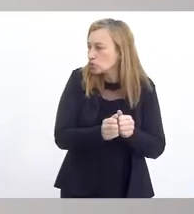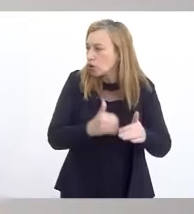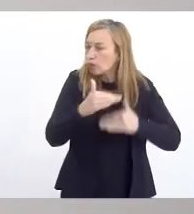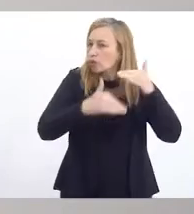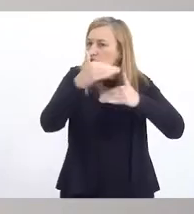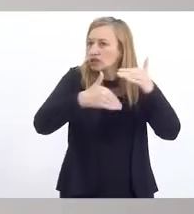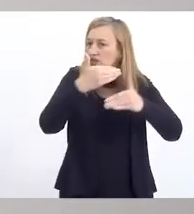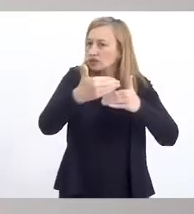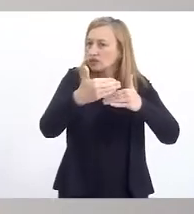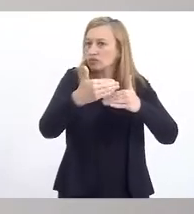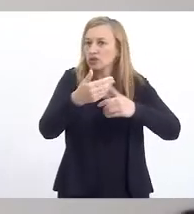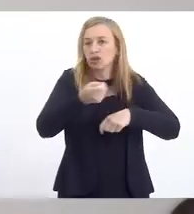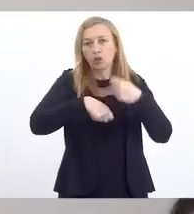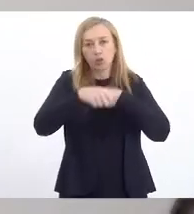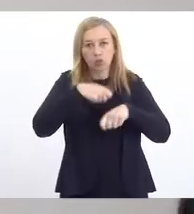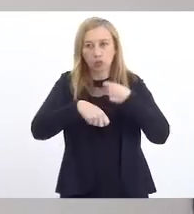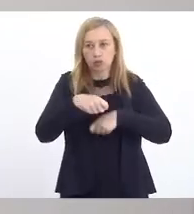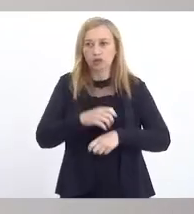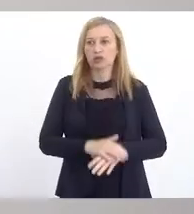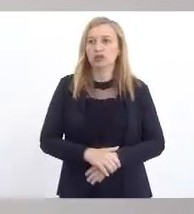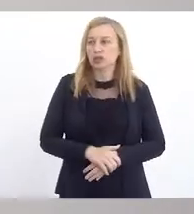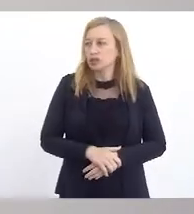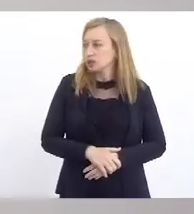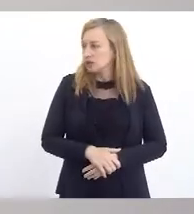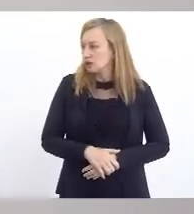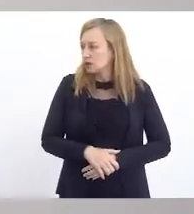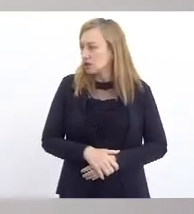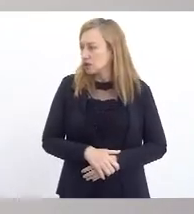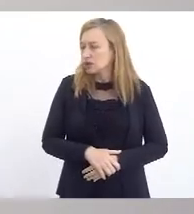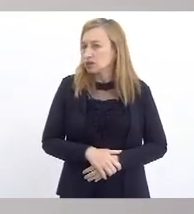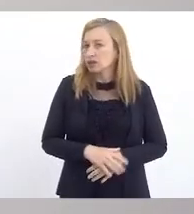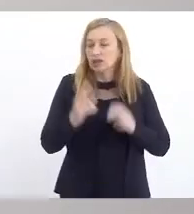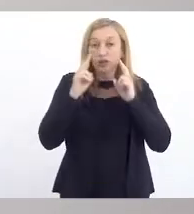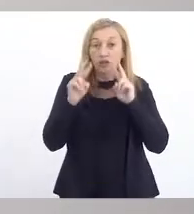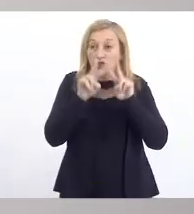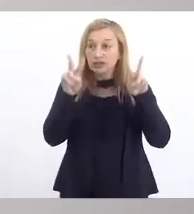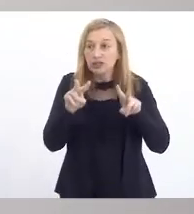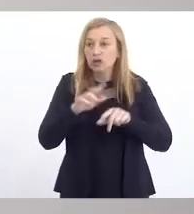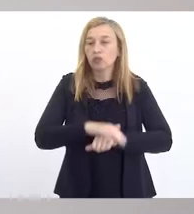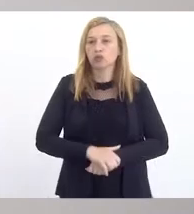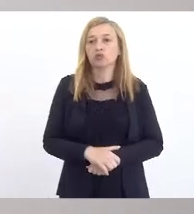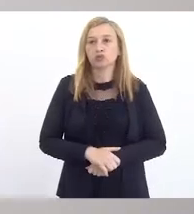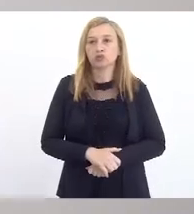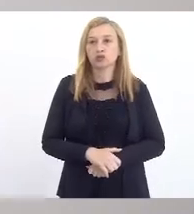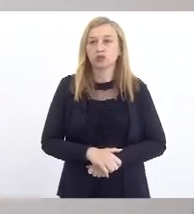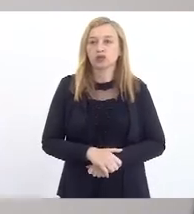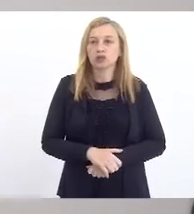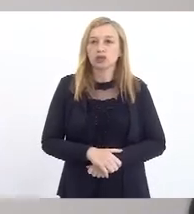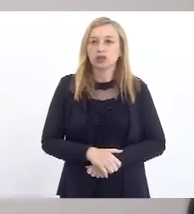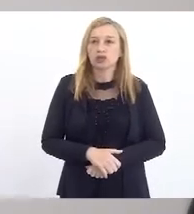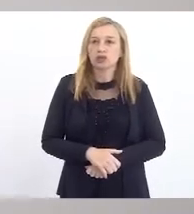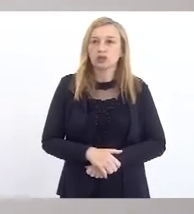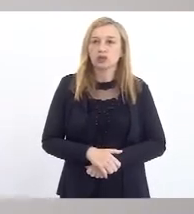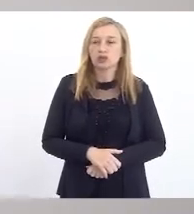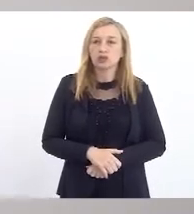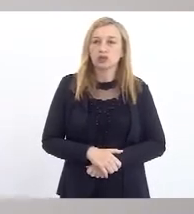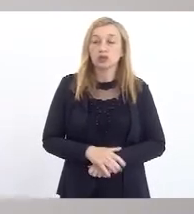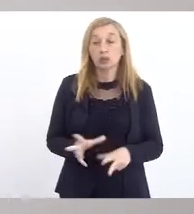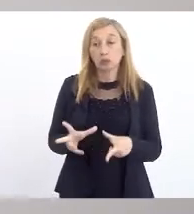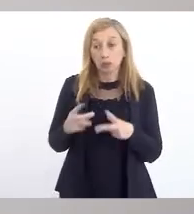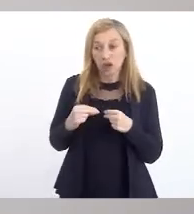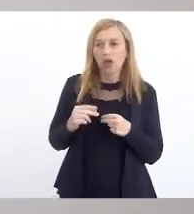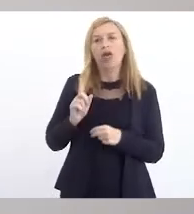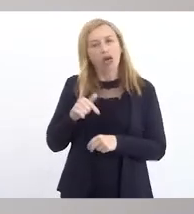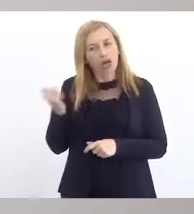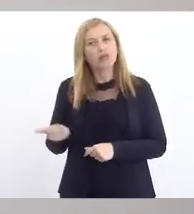desenvolvimento econômico. Então, do ponto de vista do mérito, é